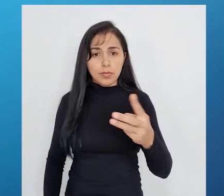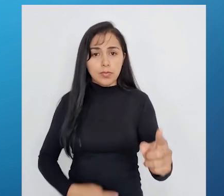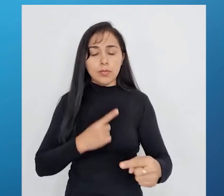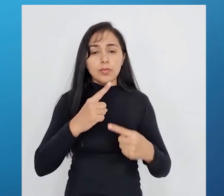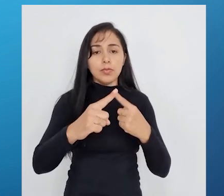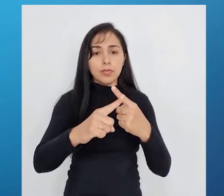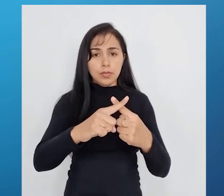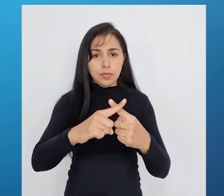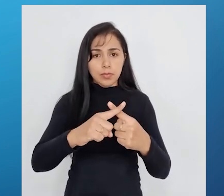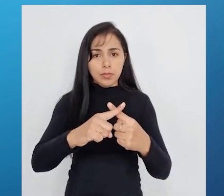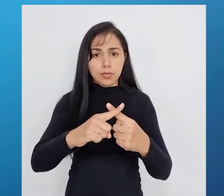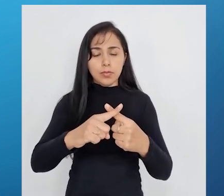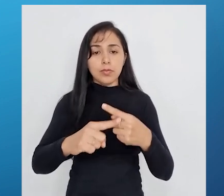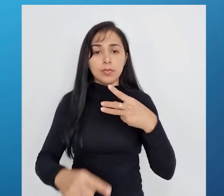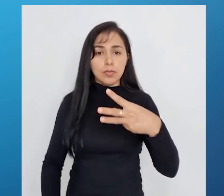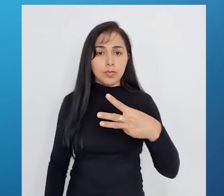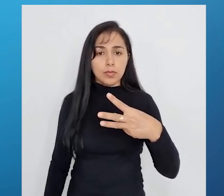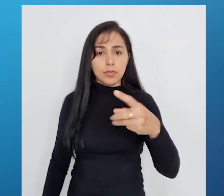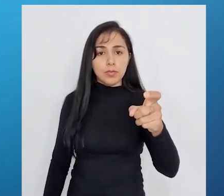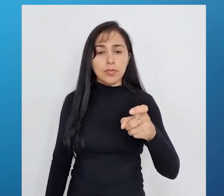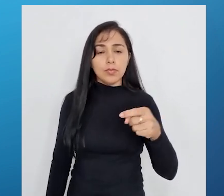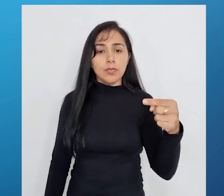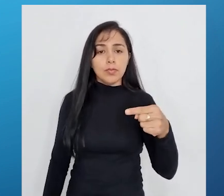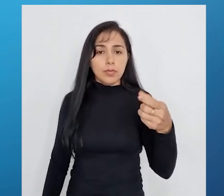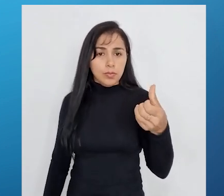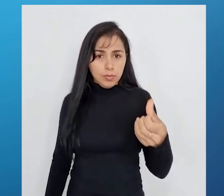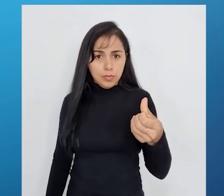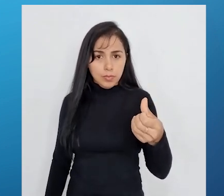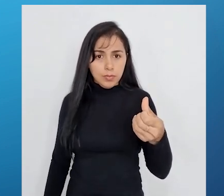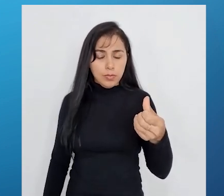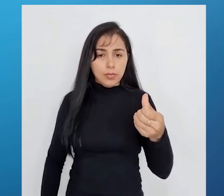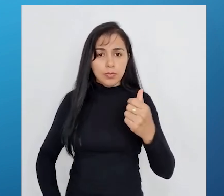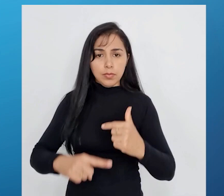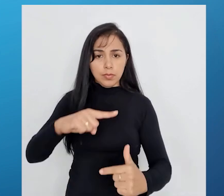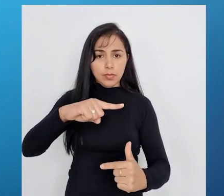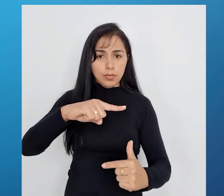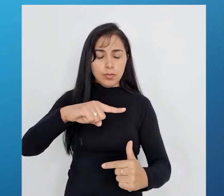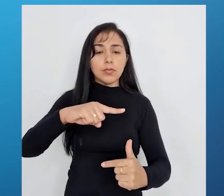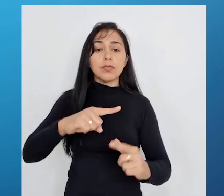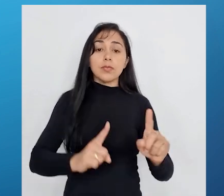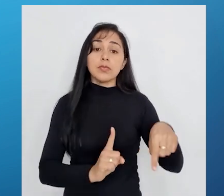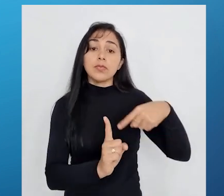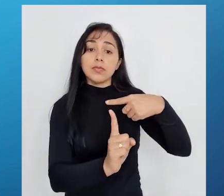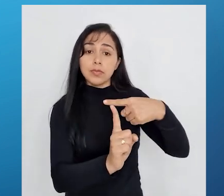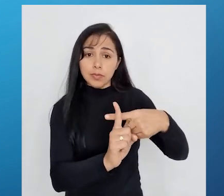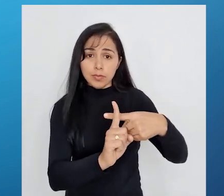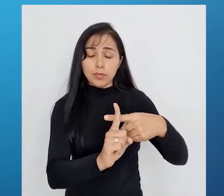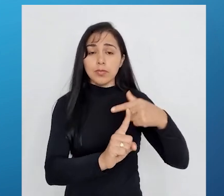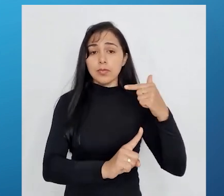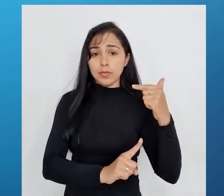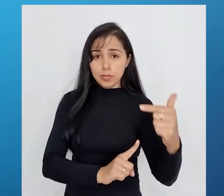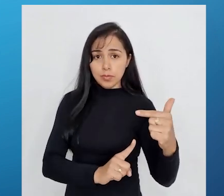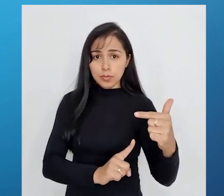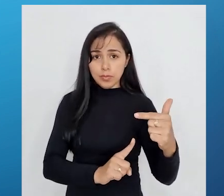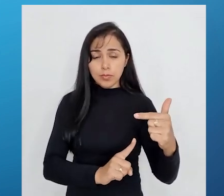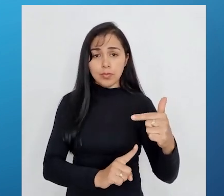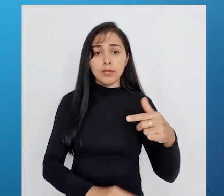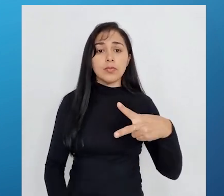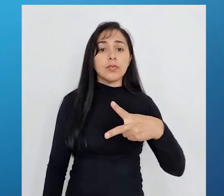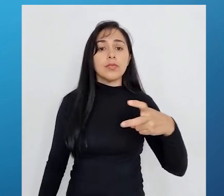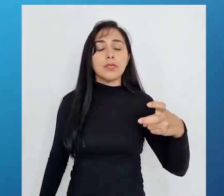vezes 3x menos 6 sobre 2 mais 2 tem que ser igual